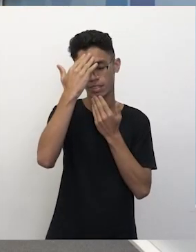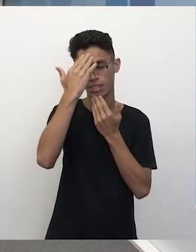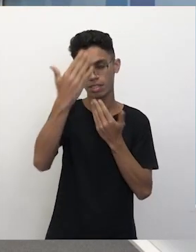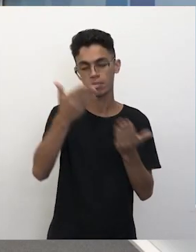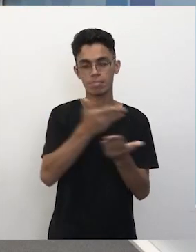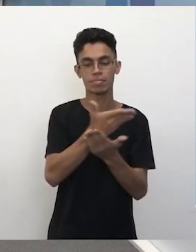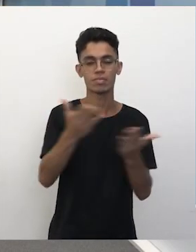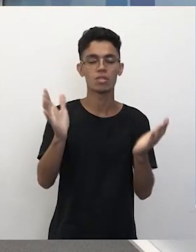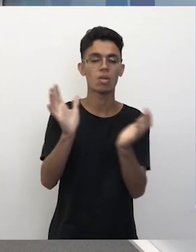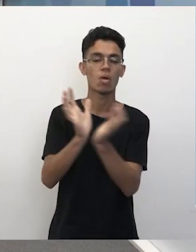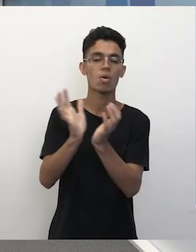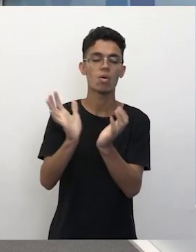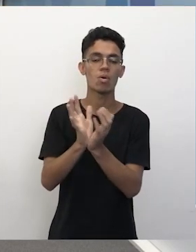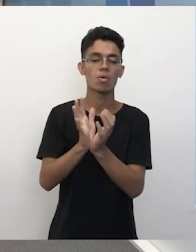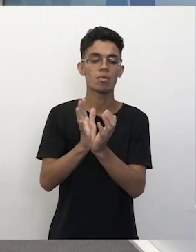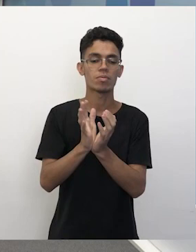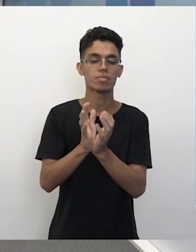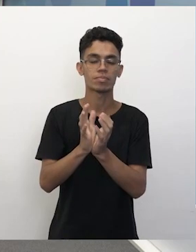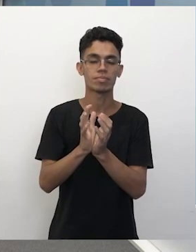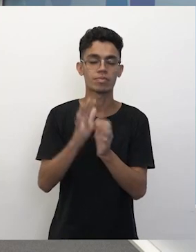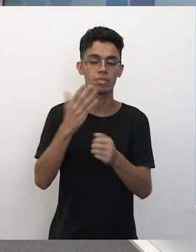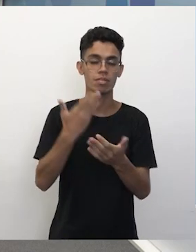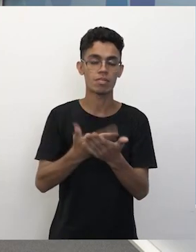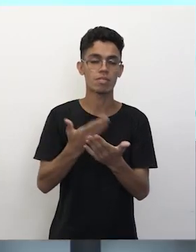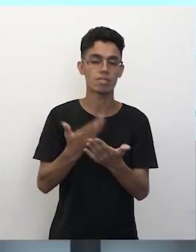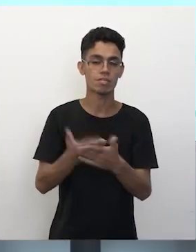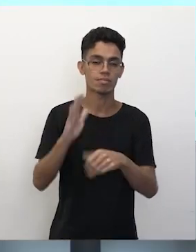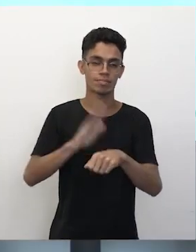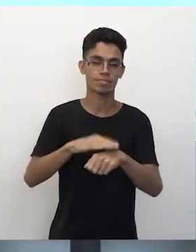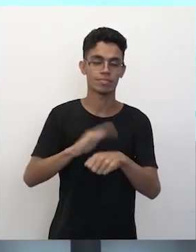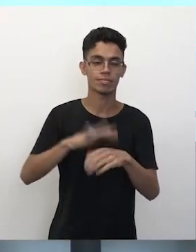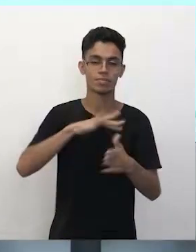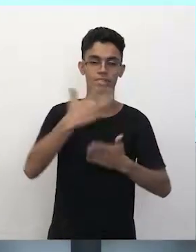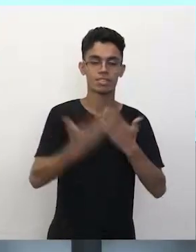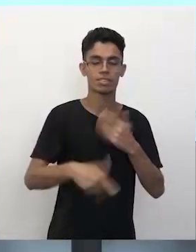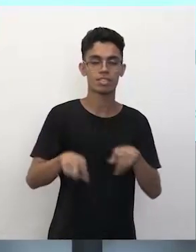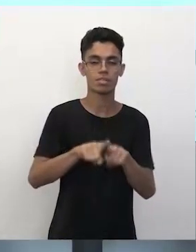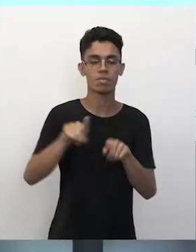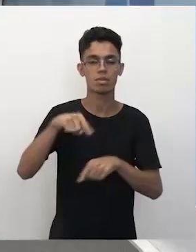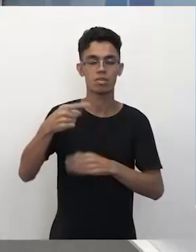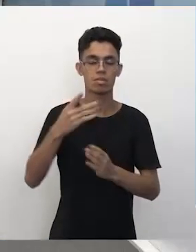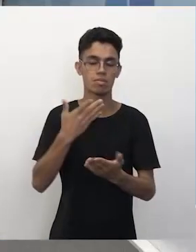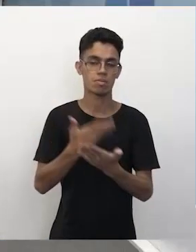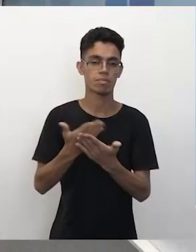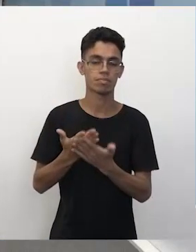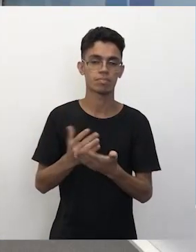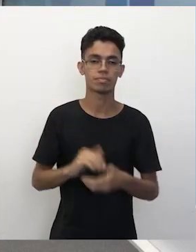todos, obrigado à equipe de produção que fez essa aula acontecer, o pessoal das Libras e até a próxima aula. Valeu!